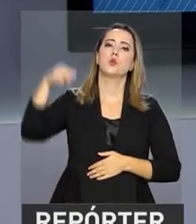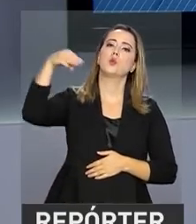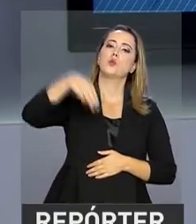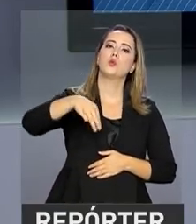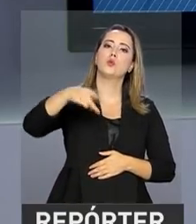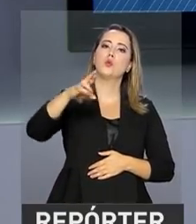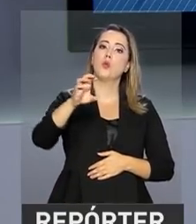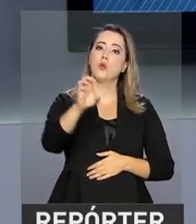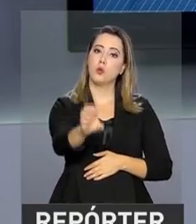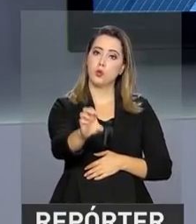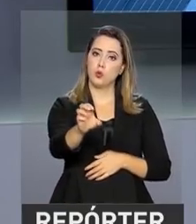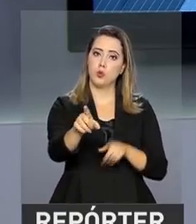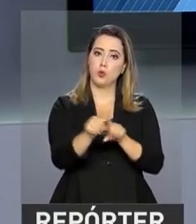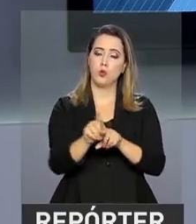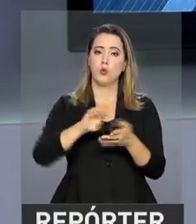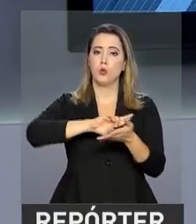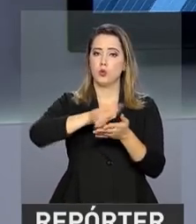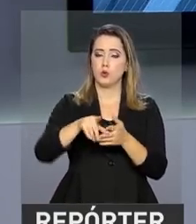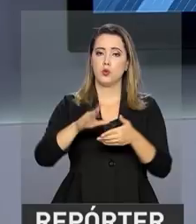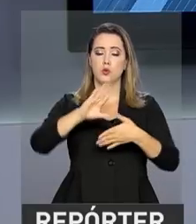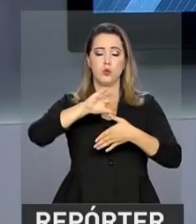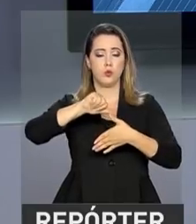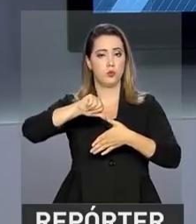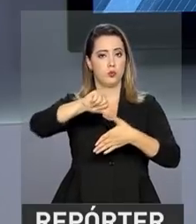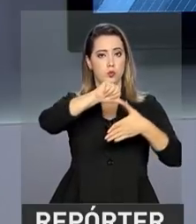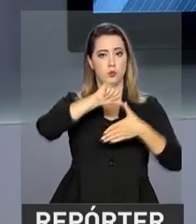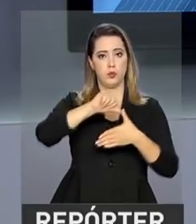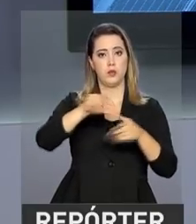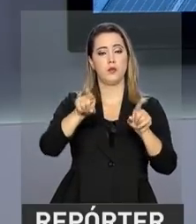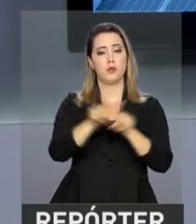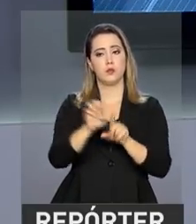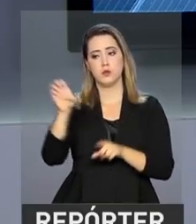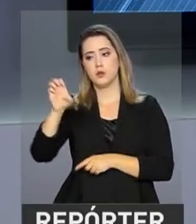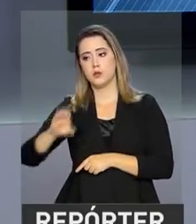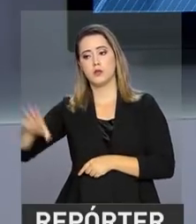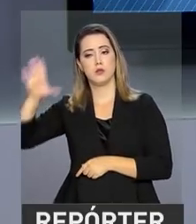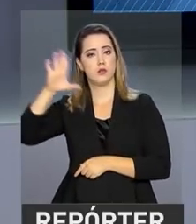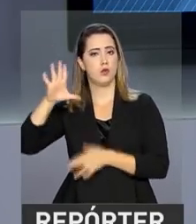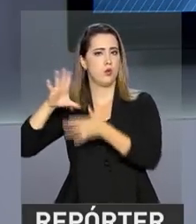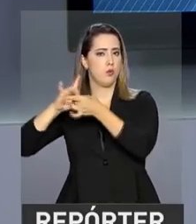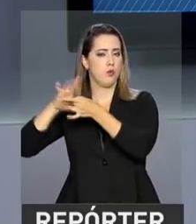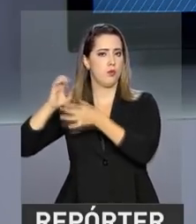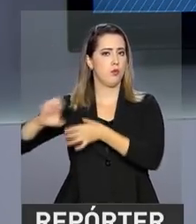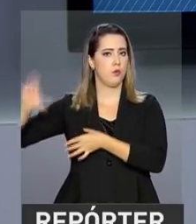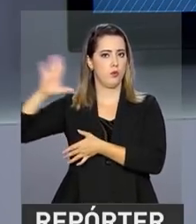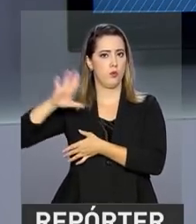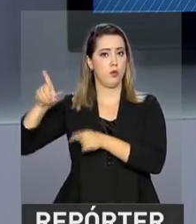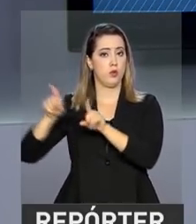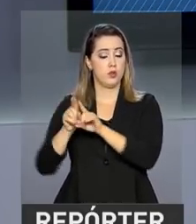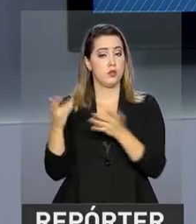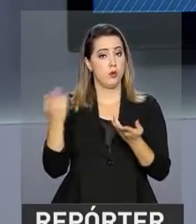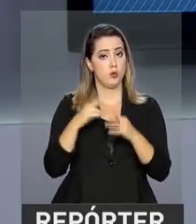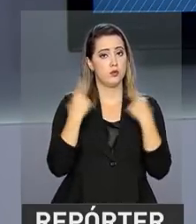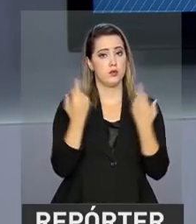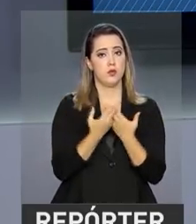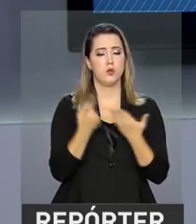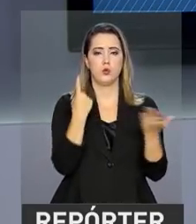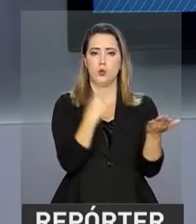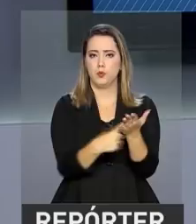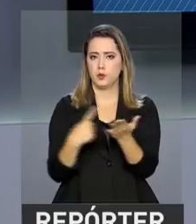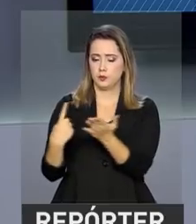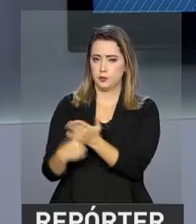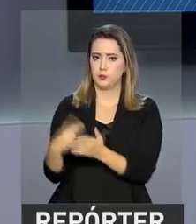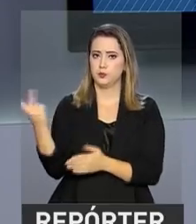países do mercosul e representantes da união europeia se reuniram hoje em brasília para discussões técnicas sobre o acordo bilateral